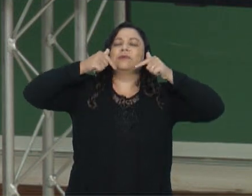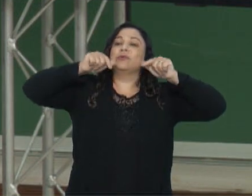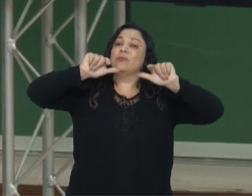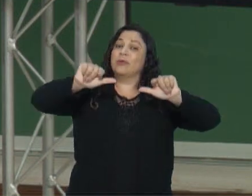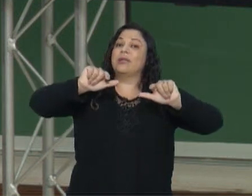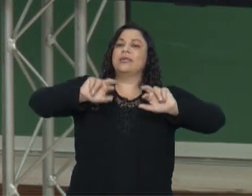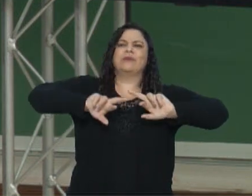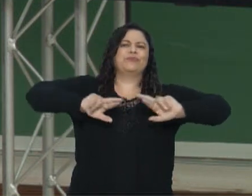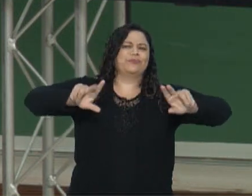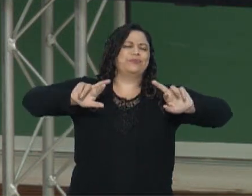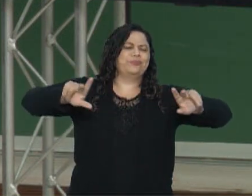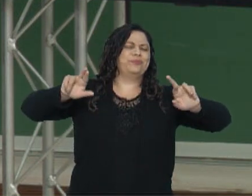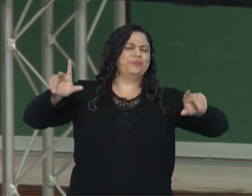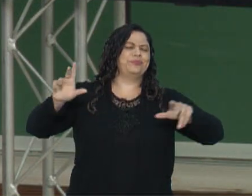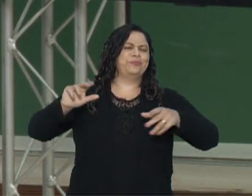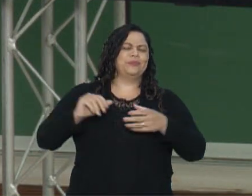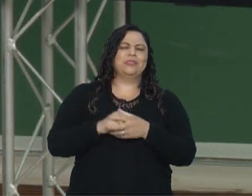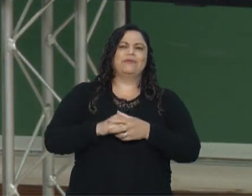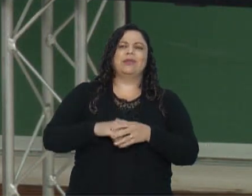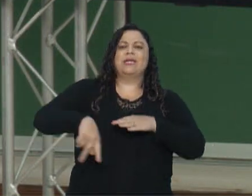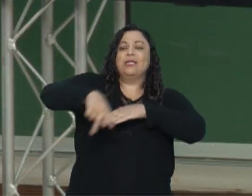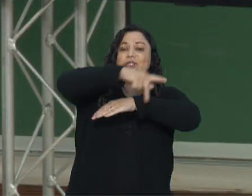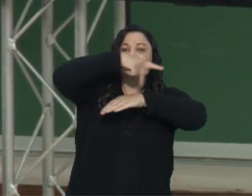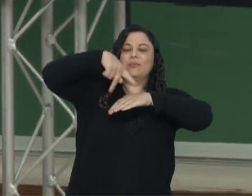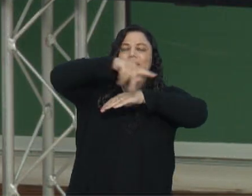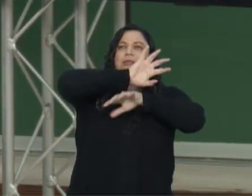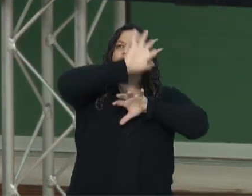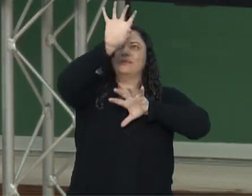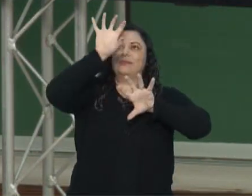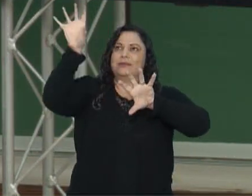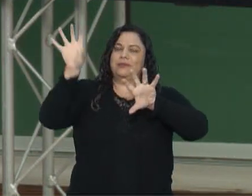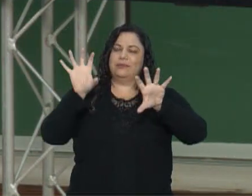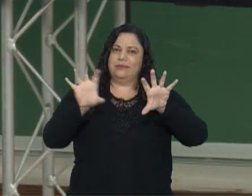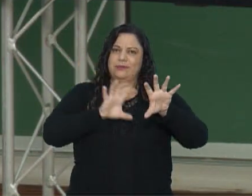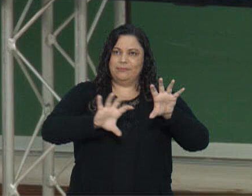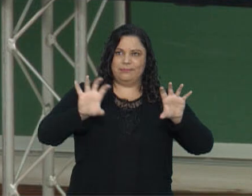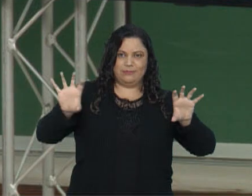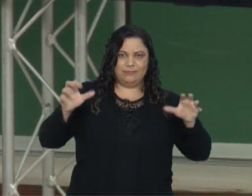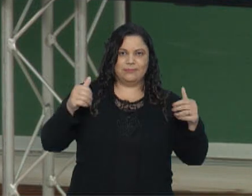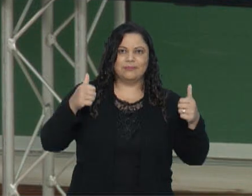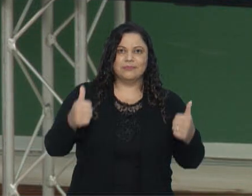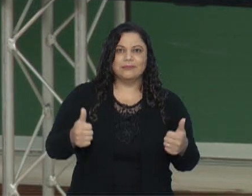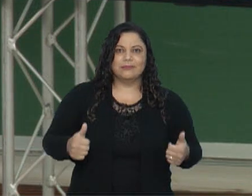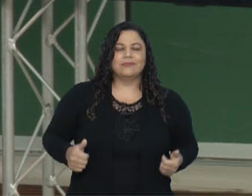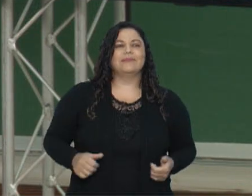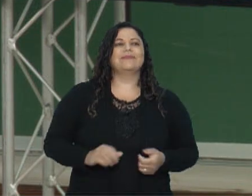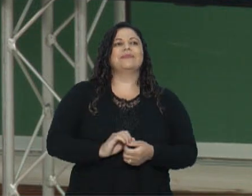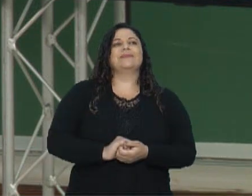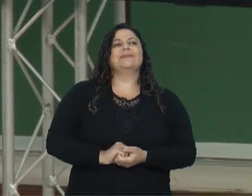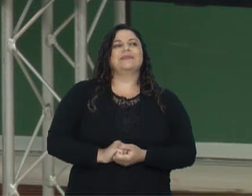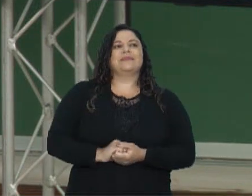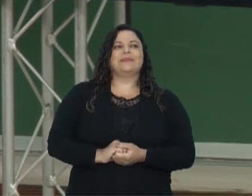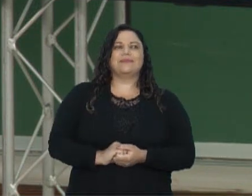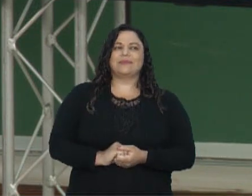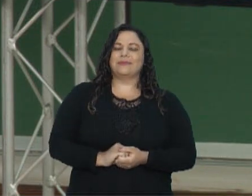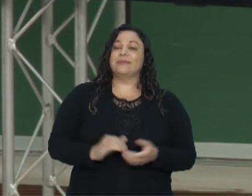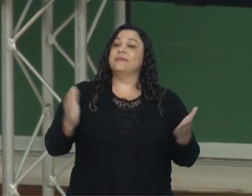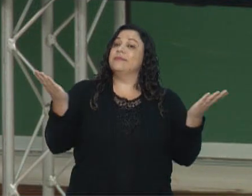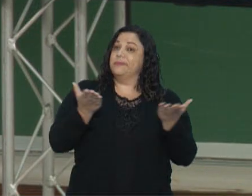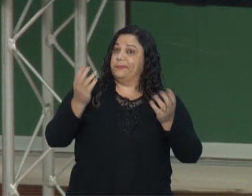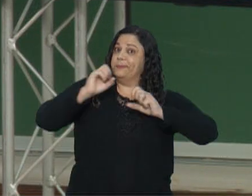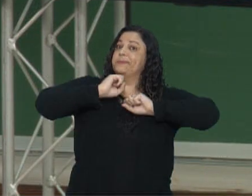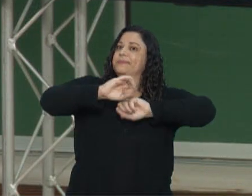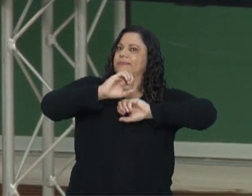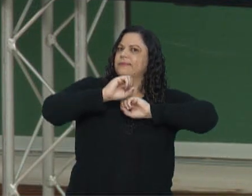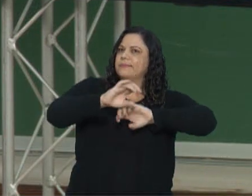diferentes contextos, diferentes países e regiões. Sim? Então, nós já trabalhamos na